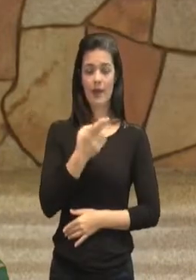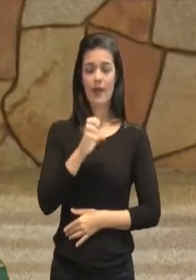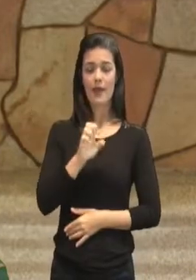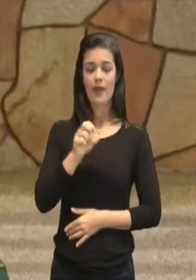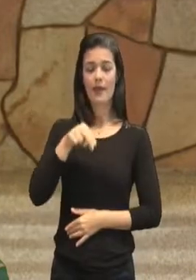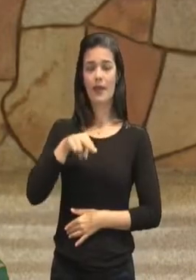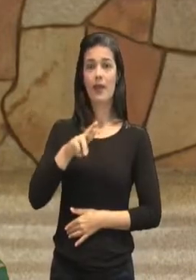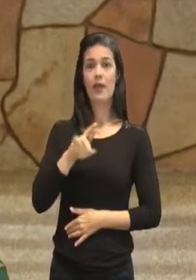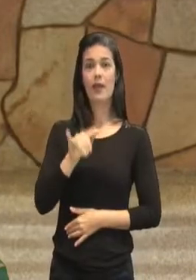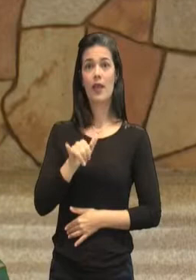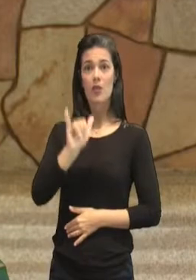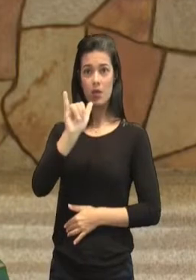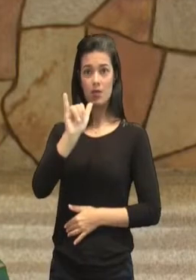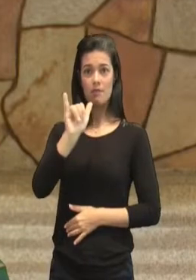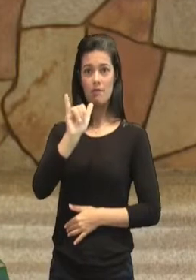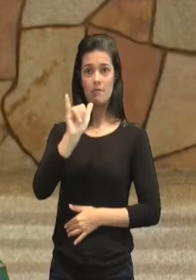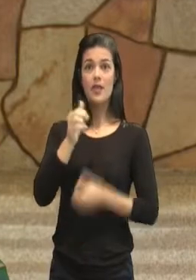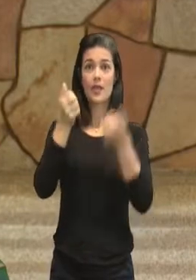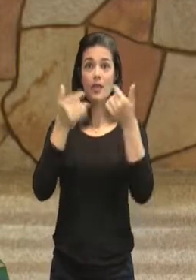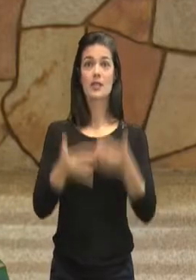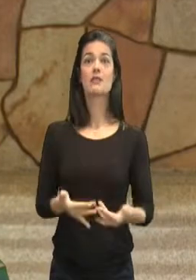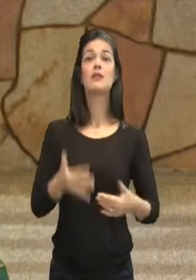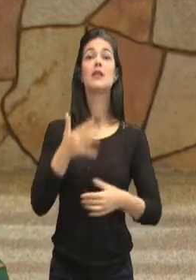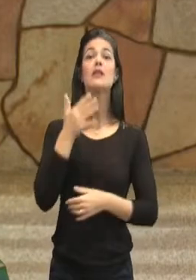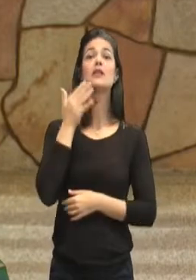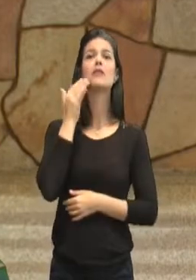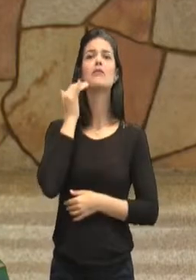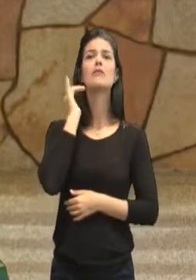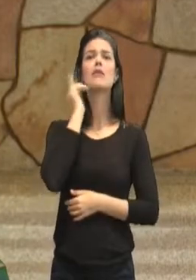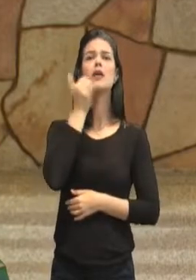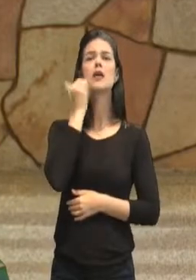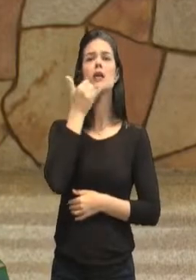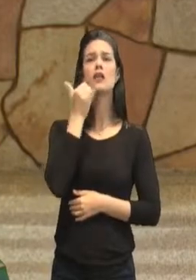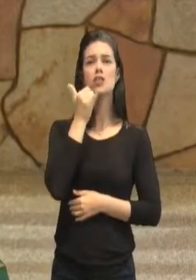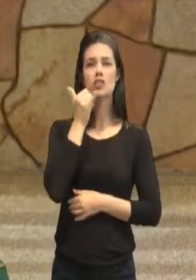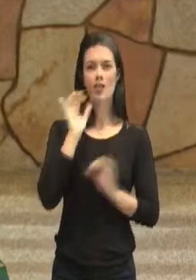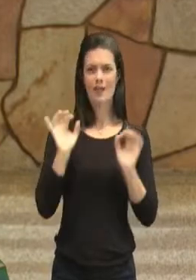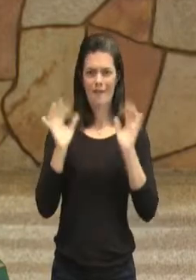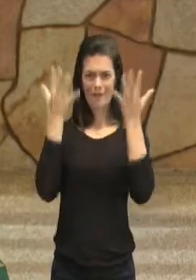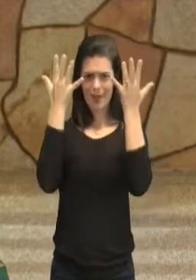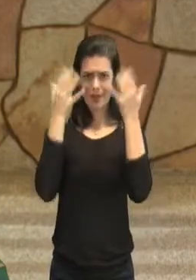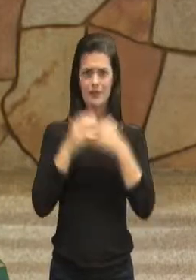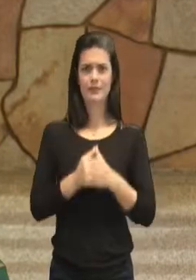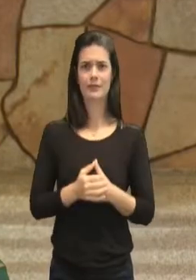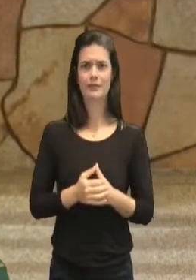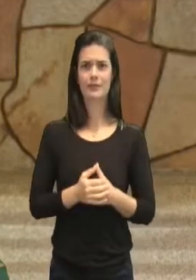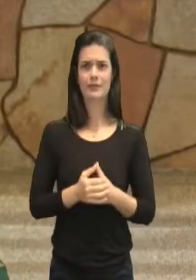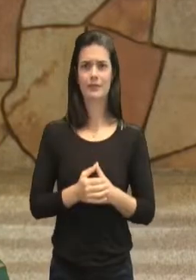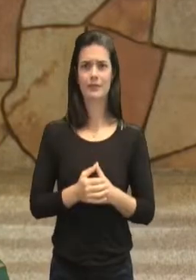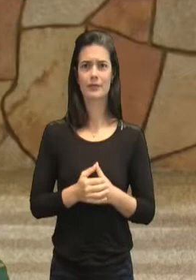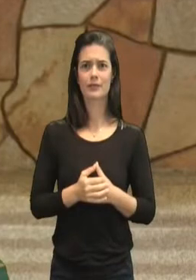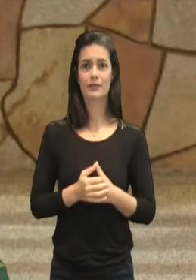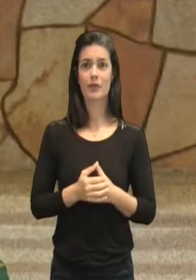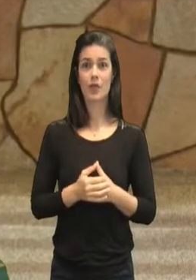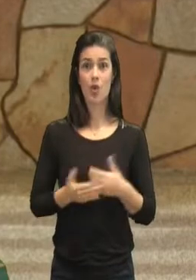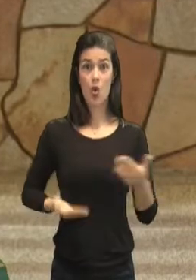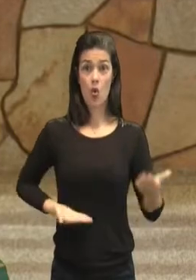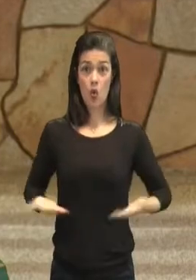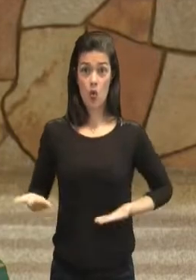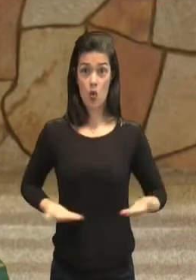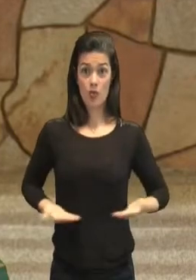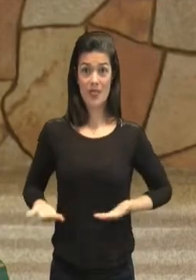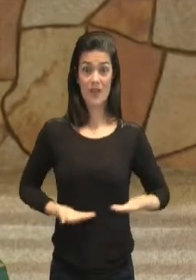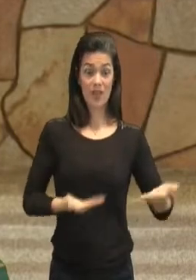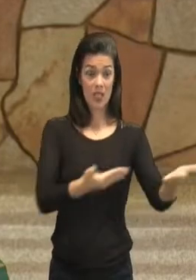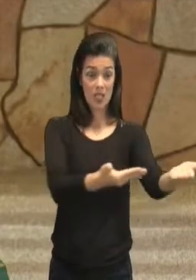a parábola das bodas, Matthew Henry disse assim, os servos que trazem os convites